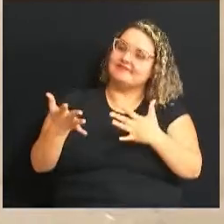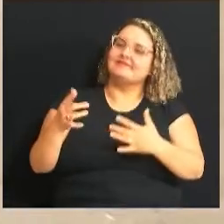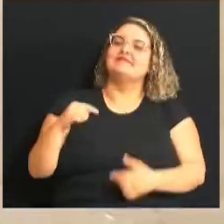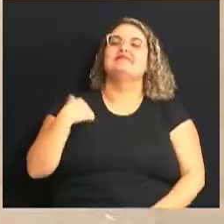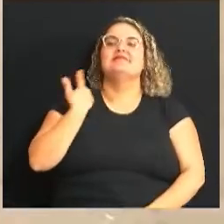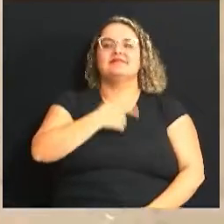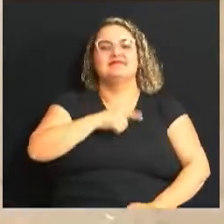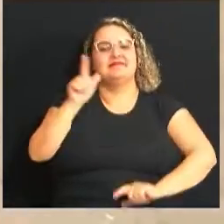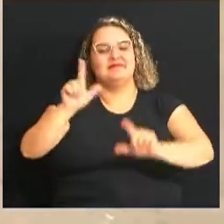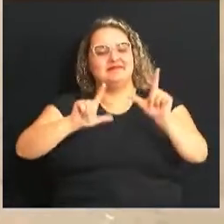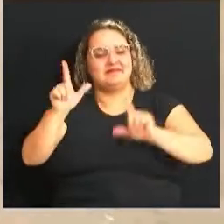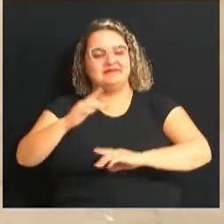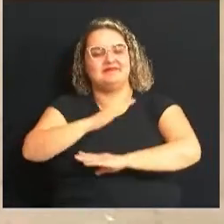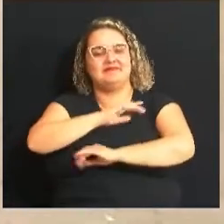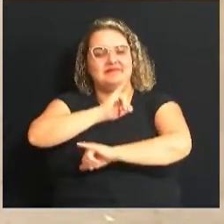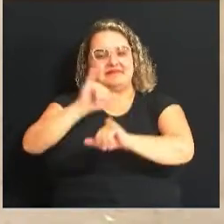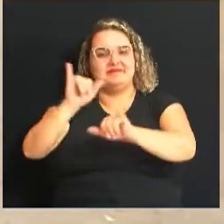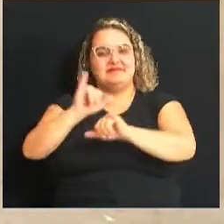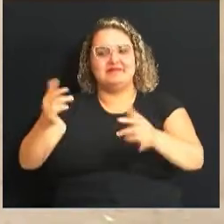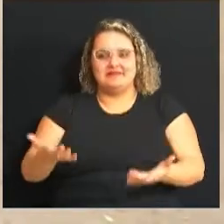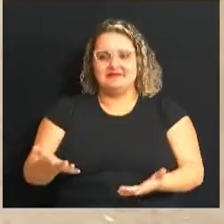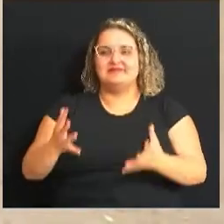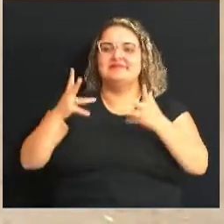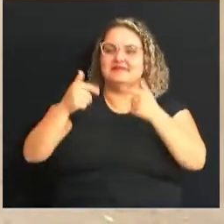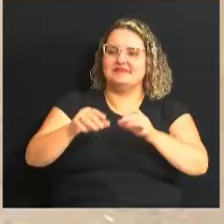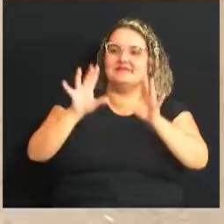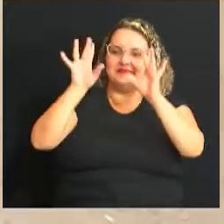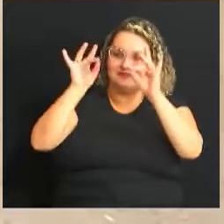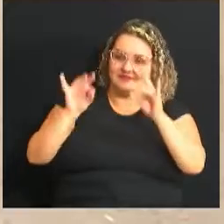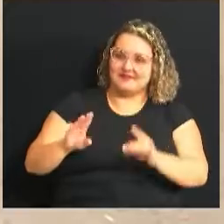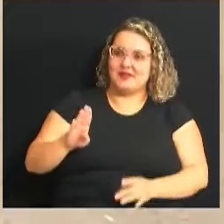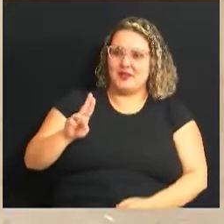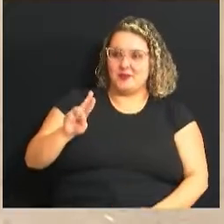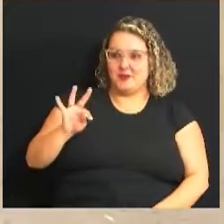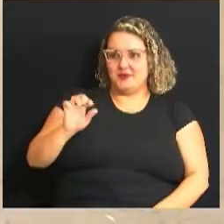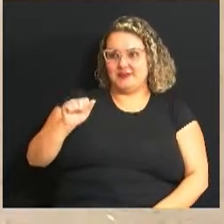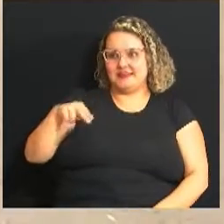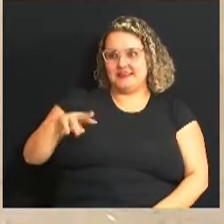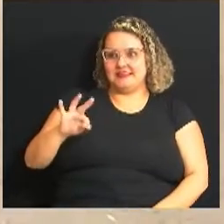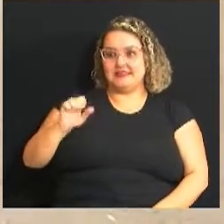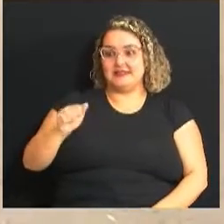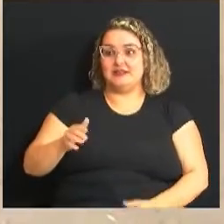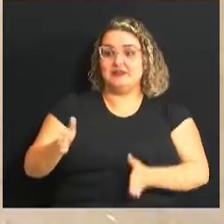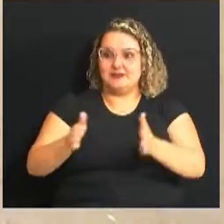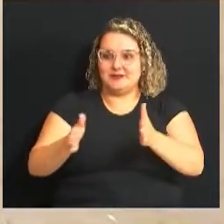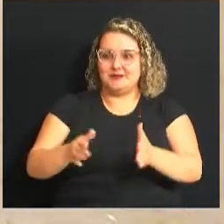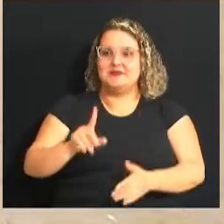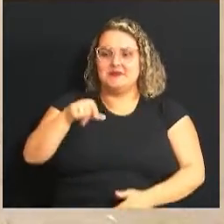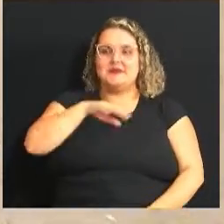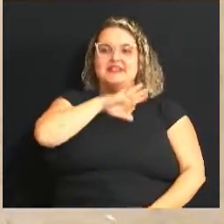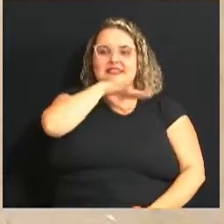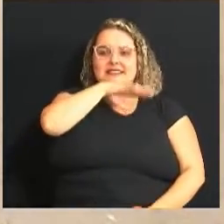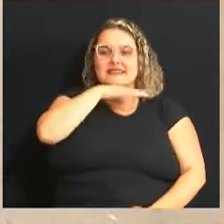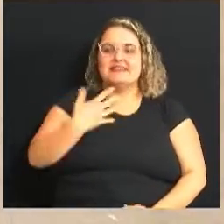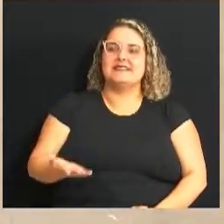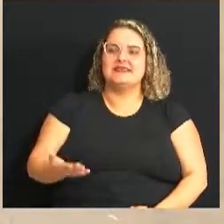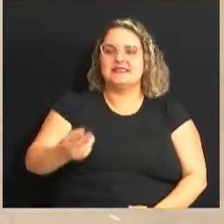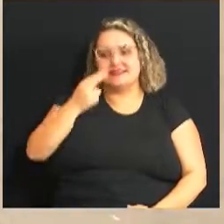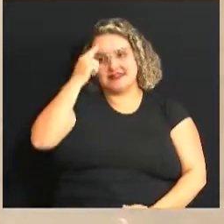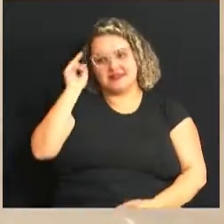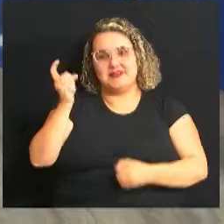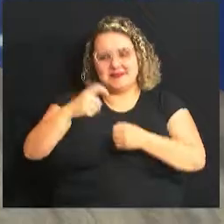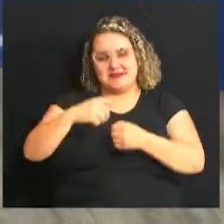Câmara Notícia, porque você vai ver todos os detalhes aqui do Butantã em uma série especial no quadro É o Bicho. Gabriel, volto com você.